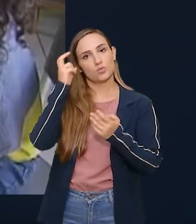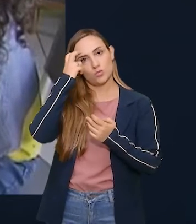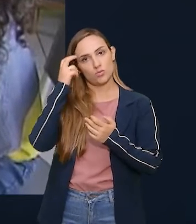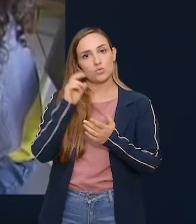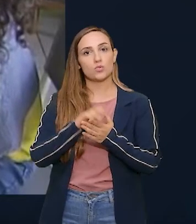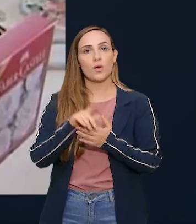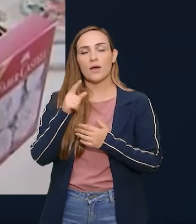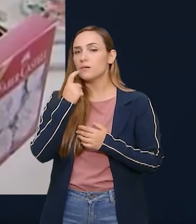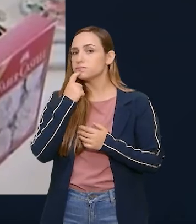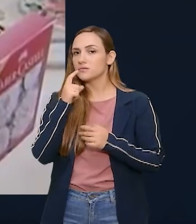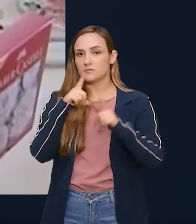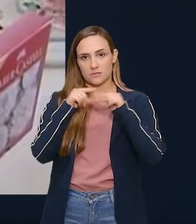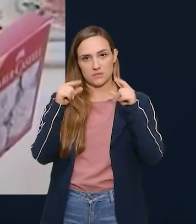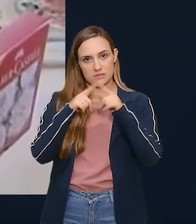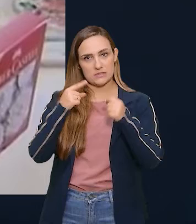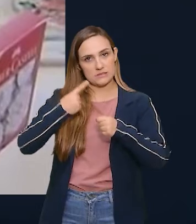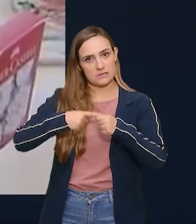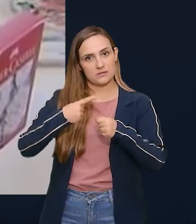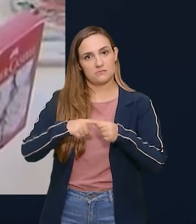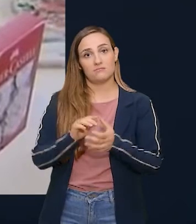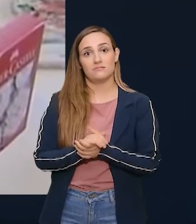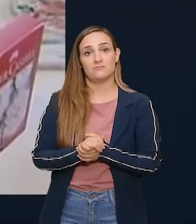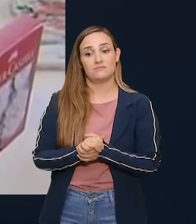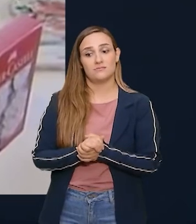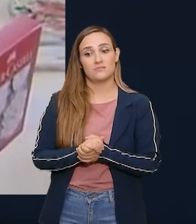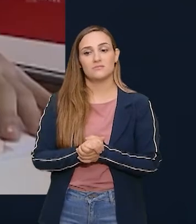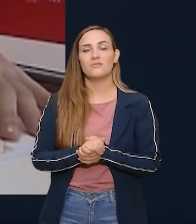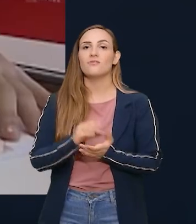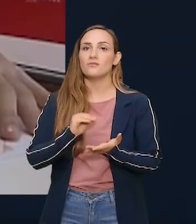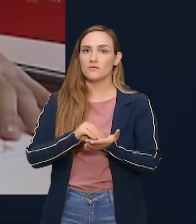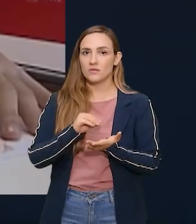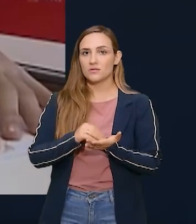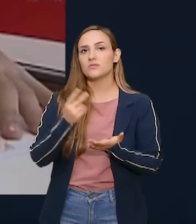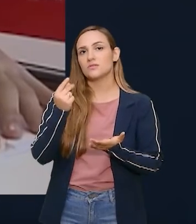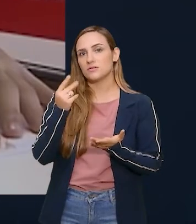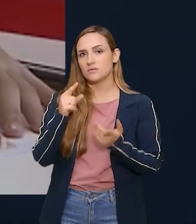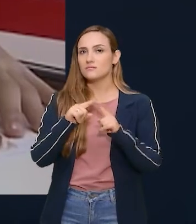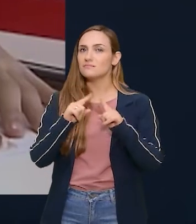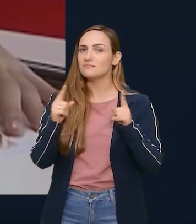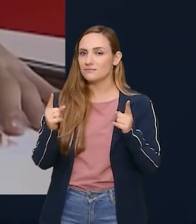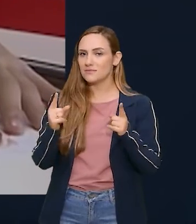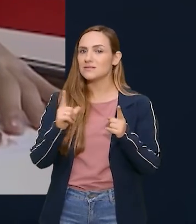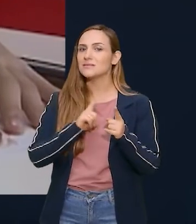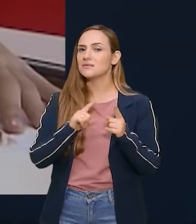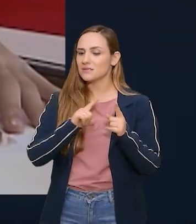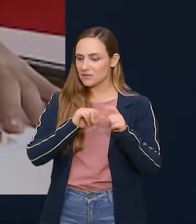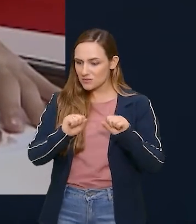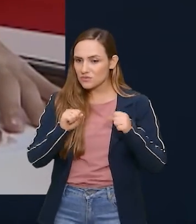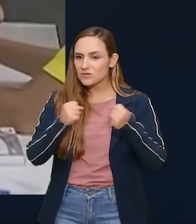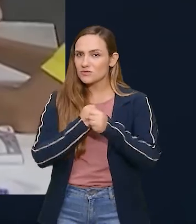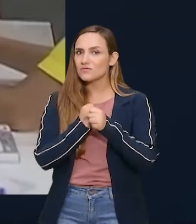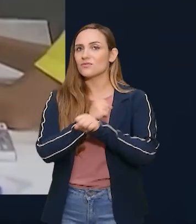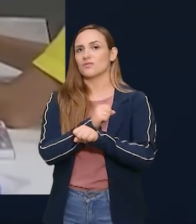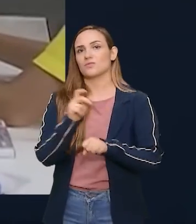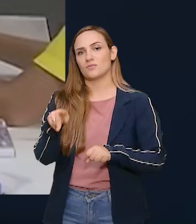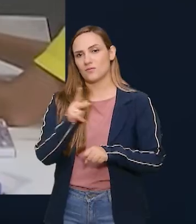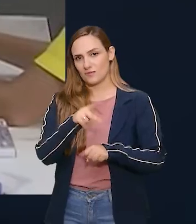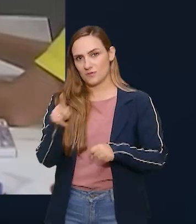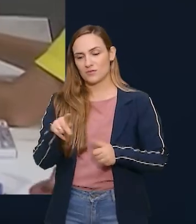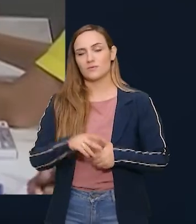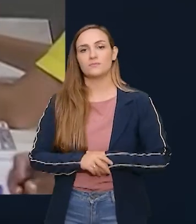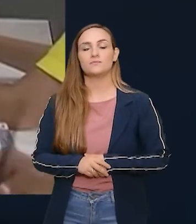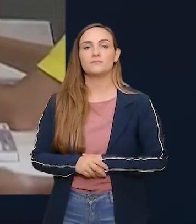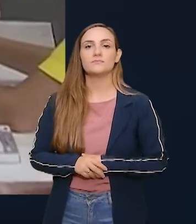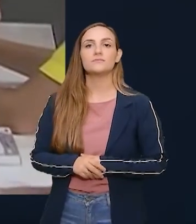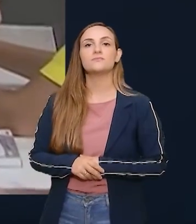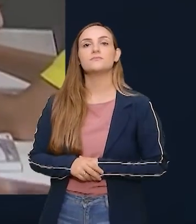em Braslândia, cidade a 50 quilômetros de Brasília. A realidade é difícil, faltam recursos, mas sobra força